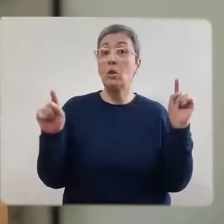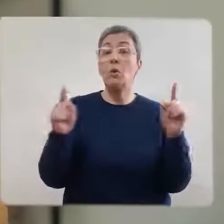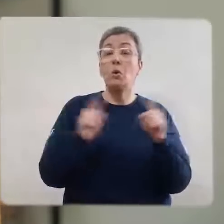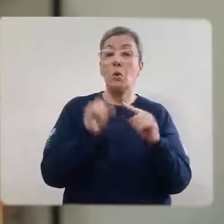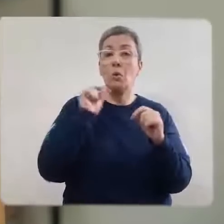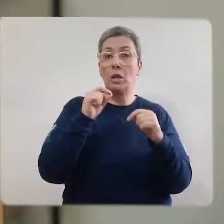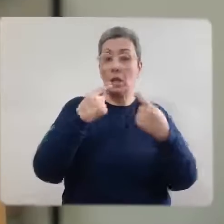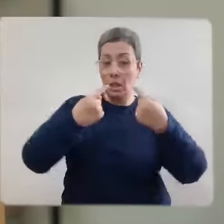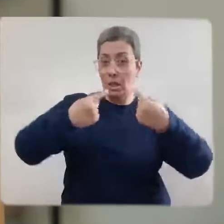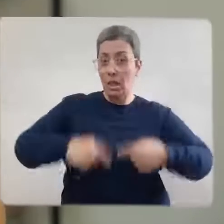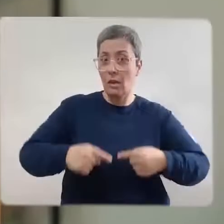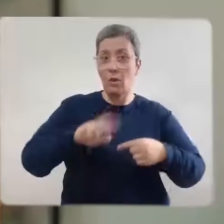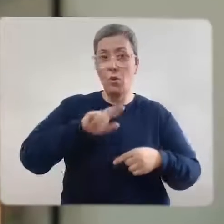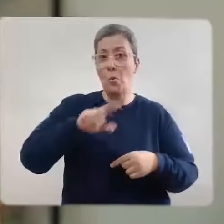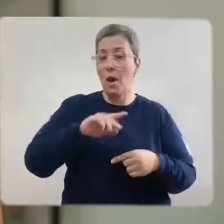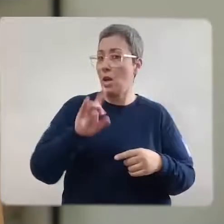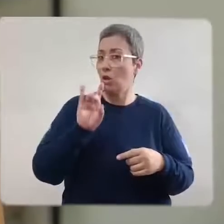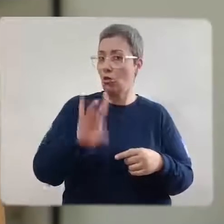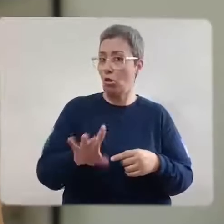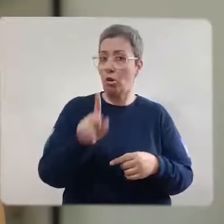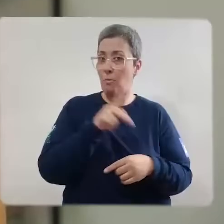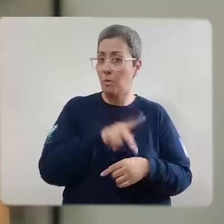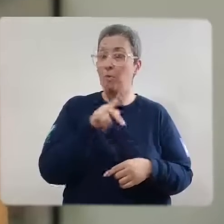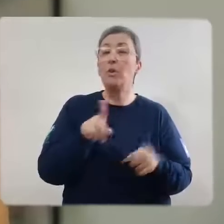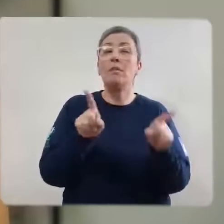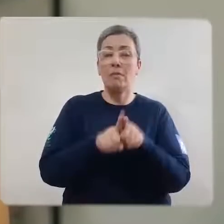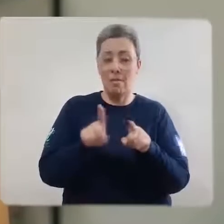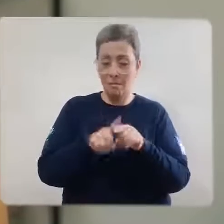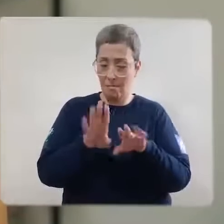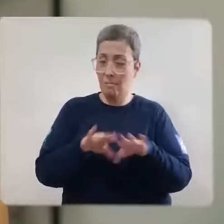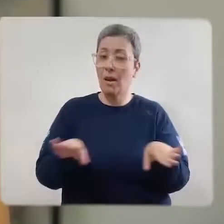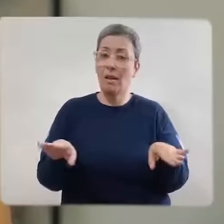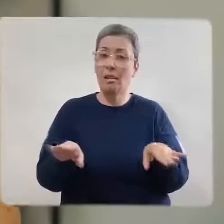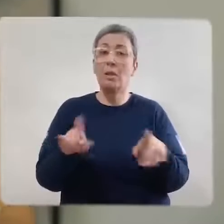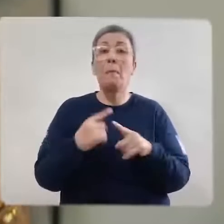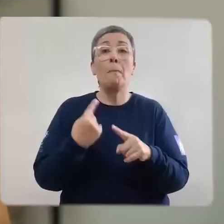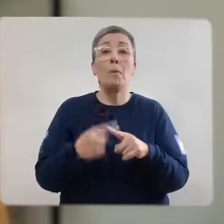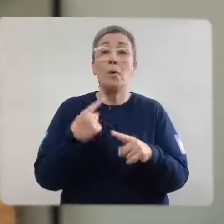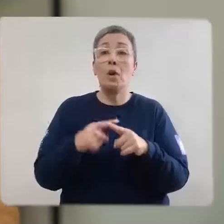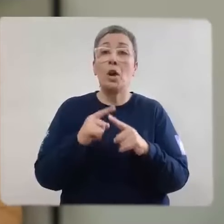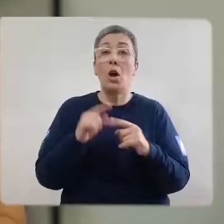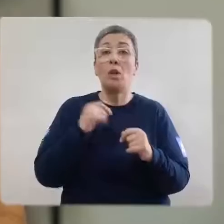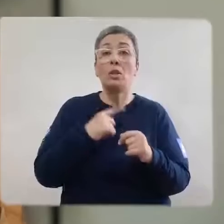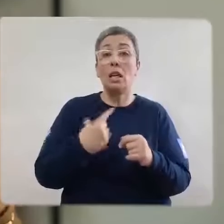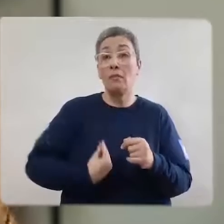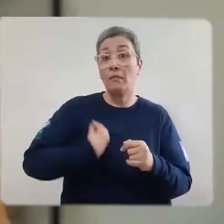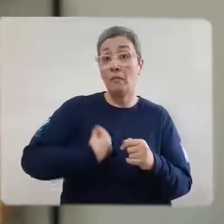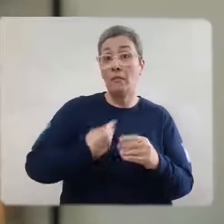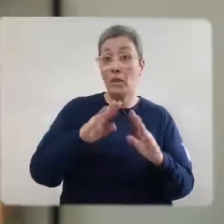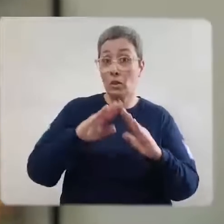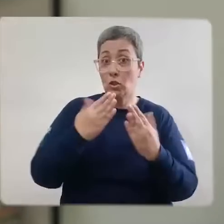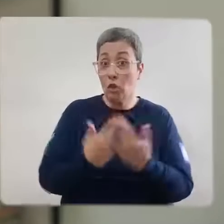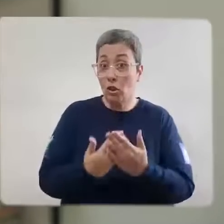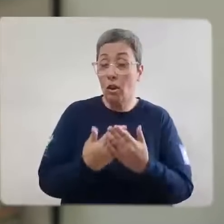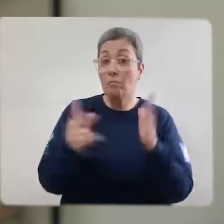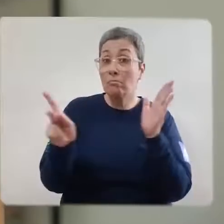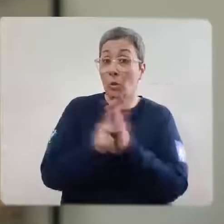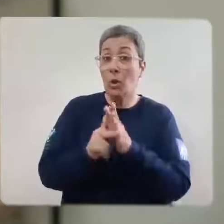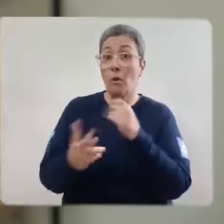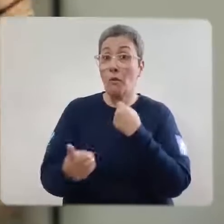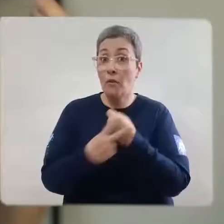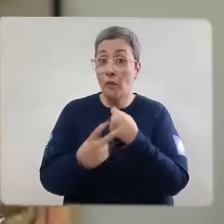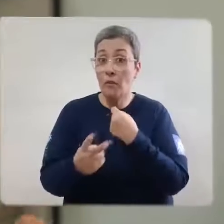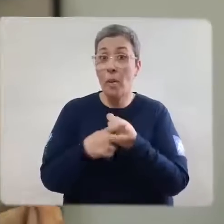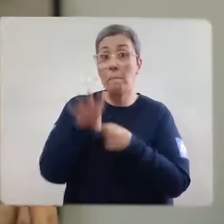disruptivos e desafiadores não é só para o professor, também é para a criança, porque nós estamos numa escola que é verbal,